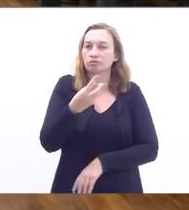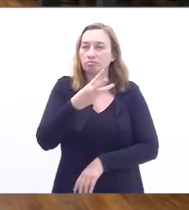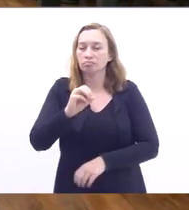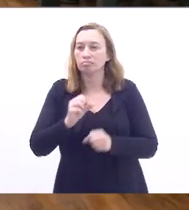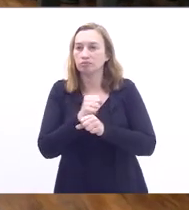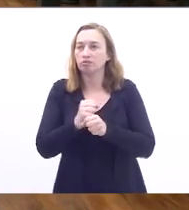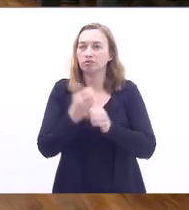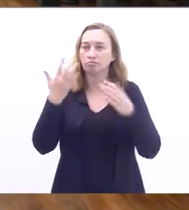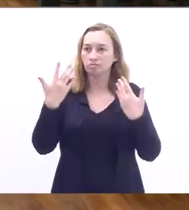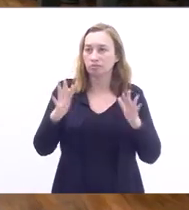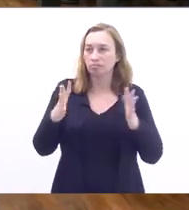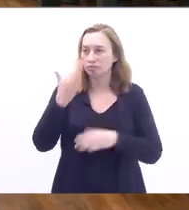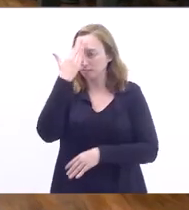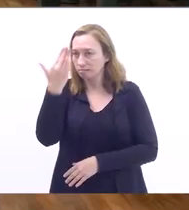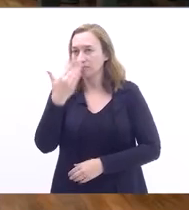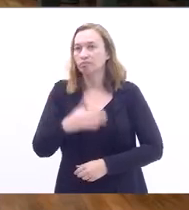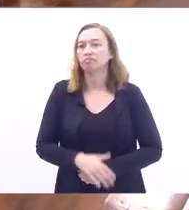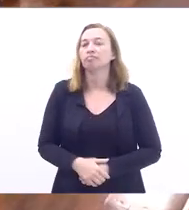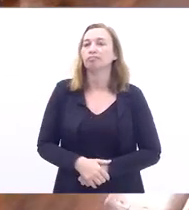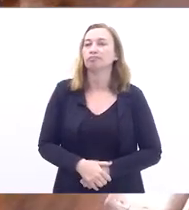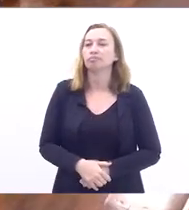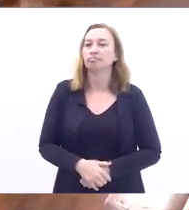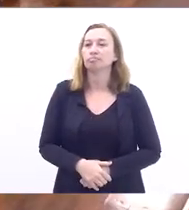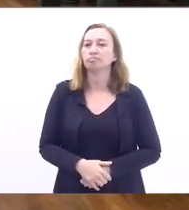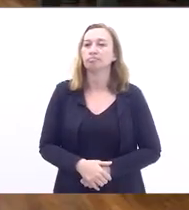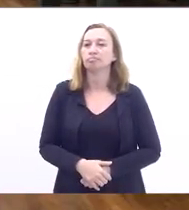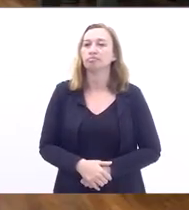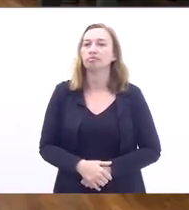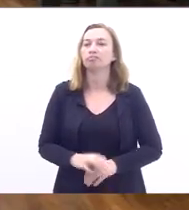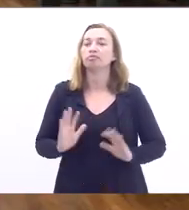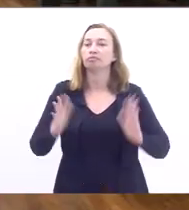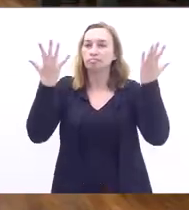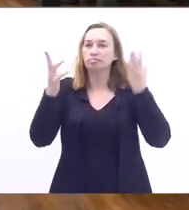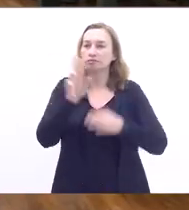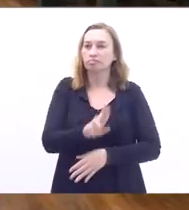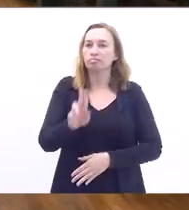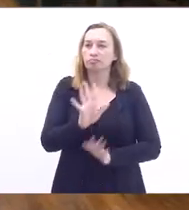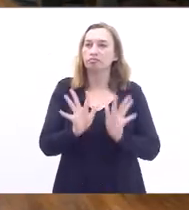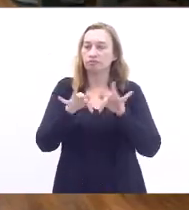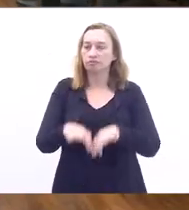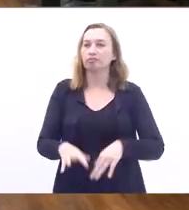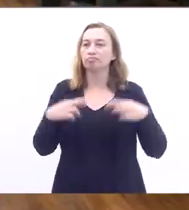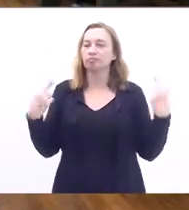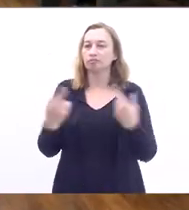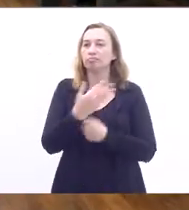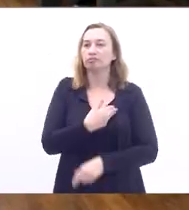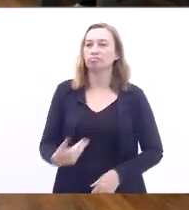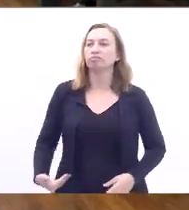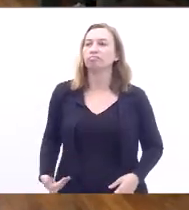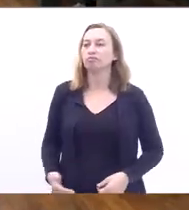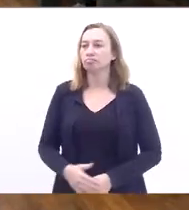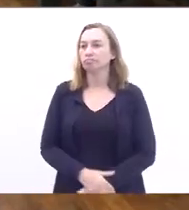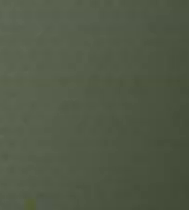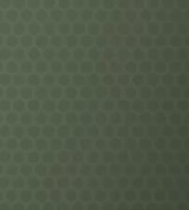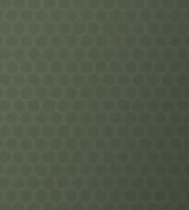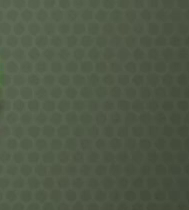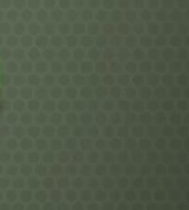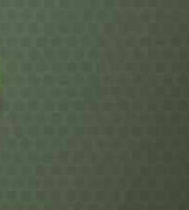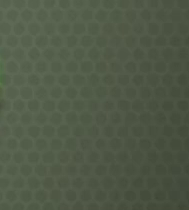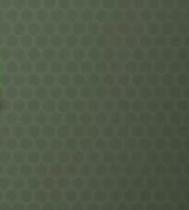30 anos é isso pessoal Muito obrigado Viva o wi-fi tá errado nossa audiência pública viva